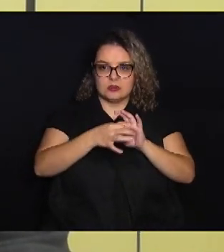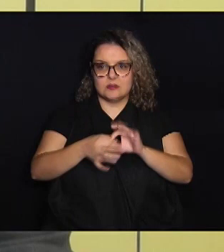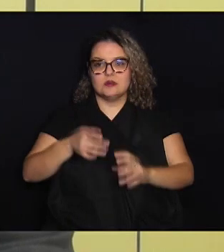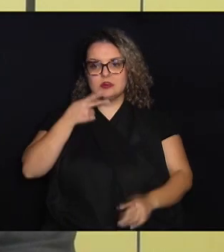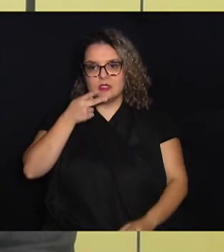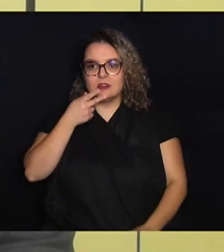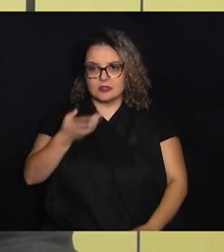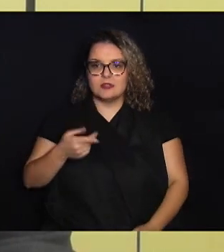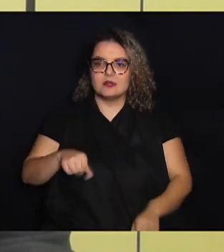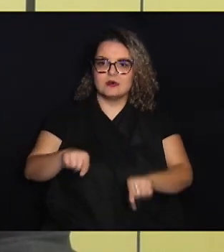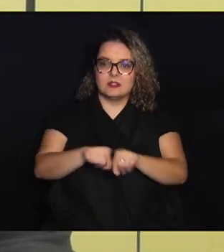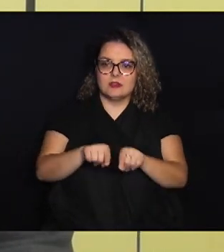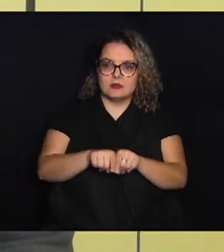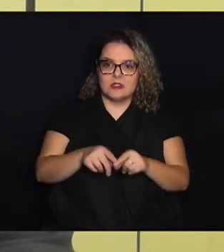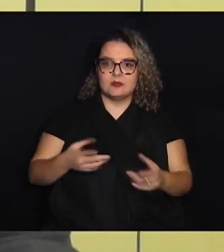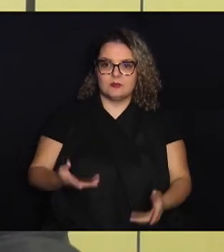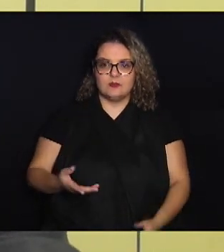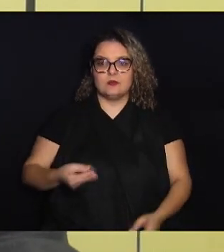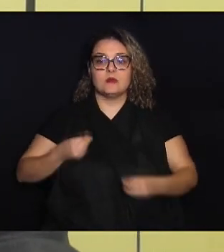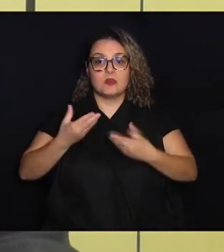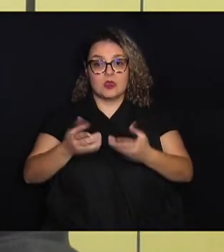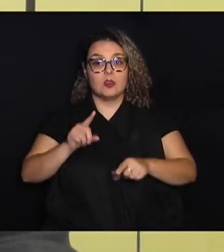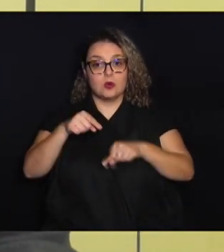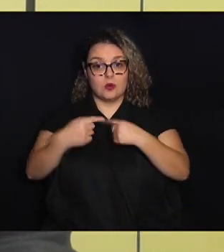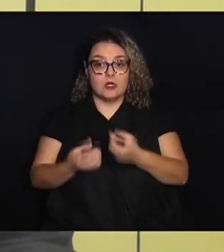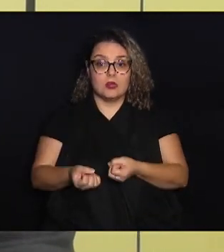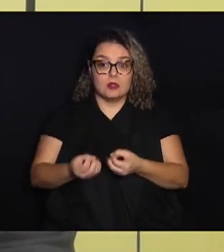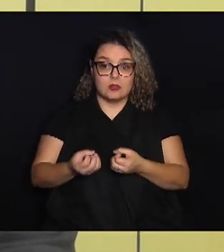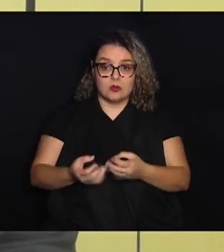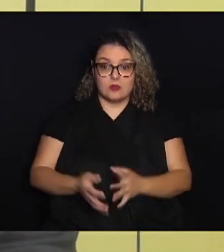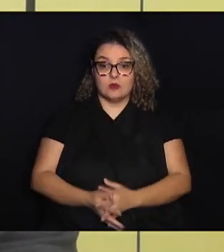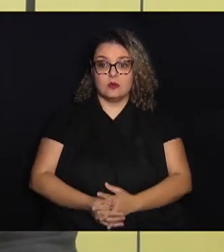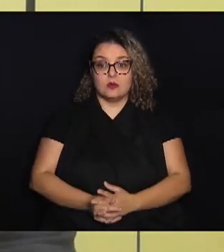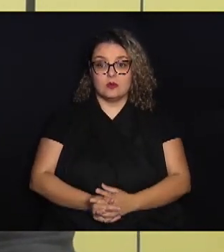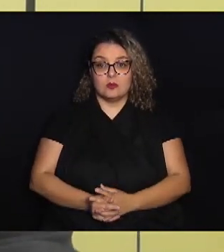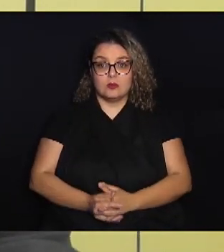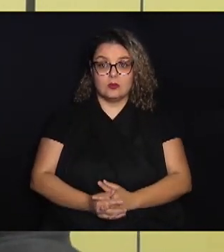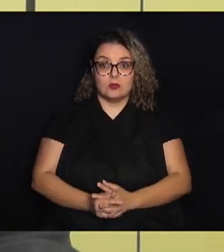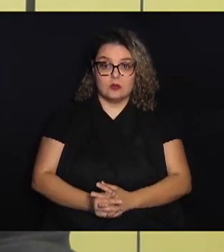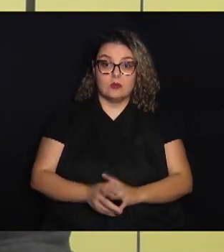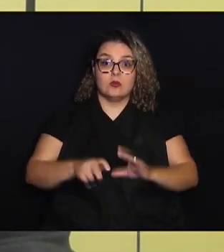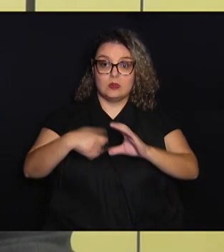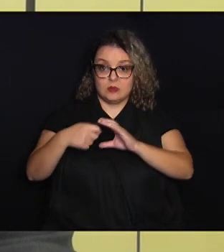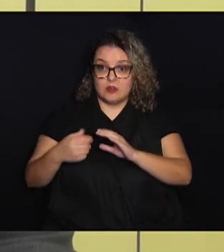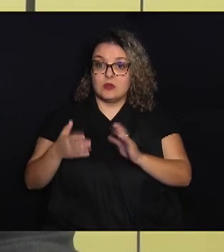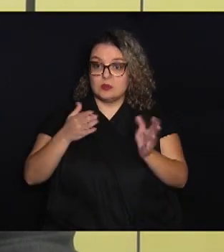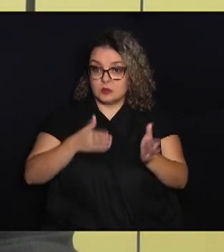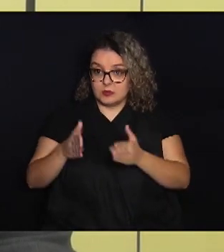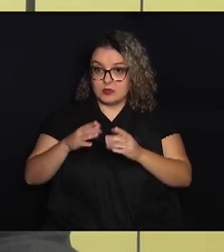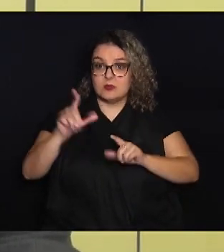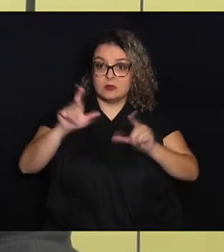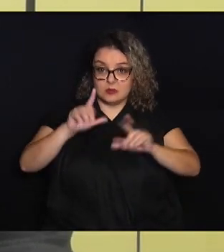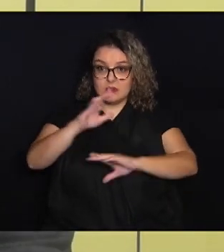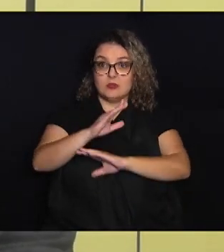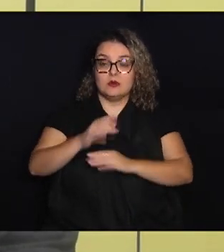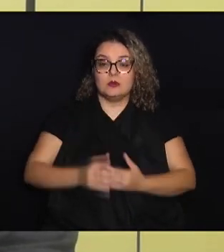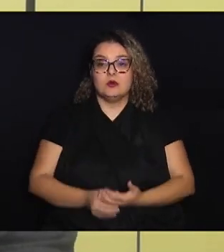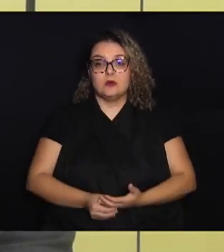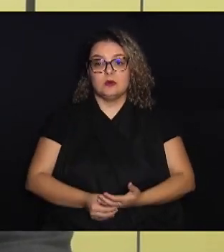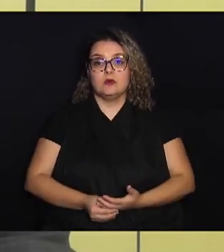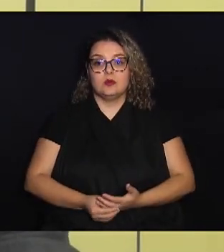falando aqui tanto, e trazendo outras informações, como vídeos que estão sendo produzidos aí pela TV Câmara, como